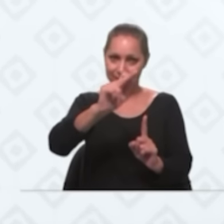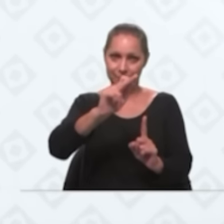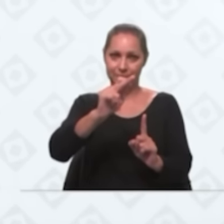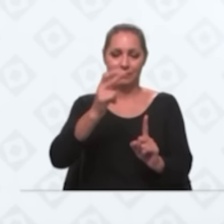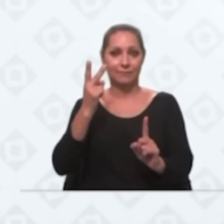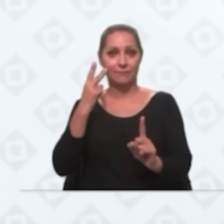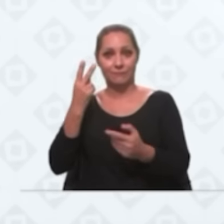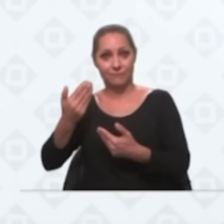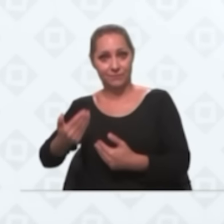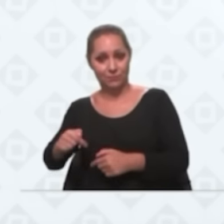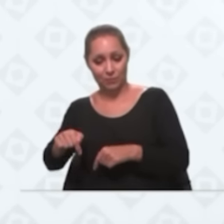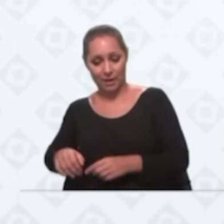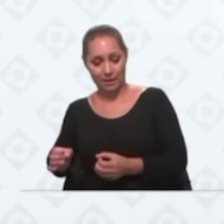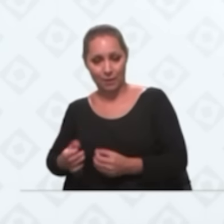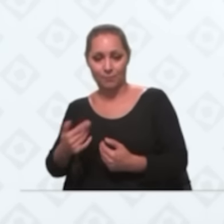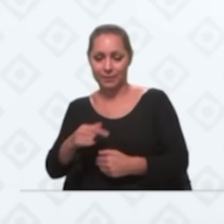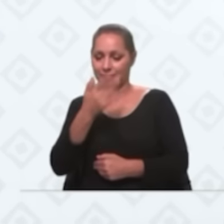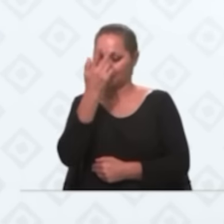Marco Paulo.